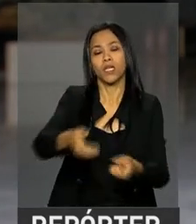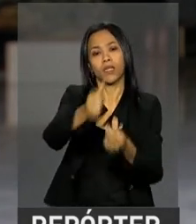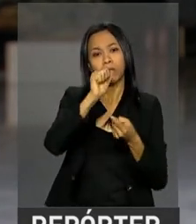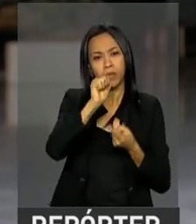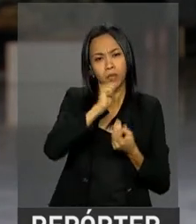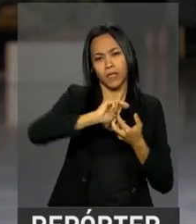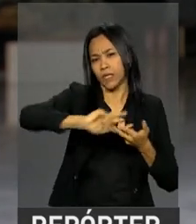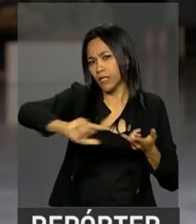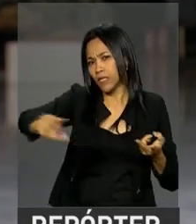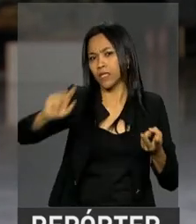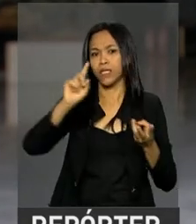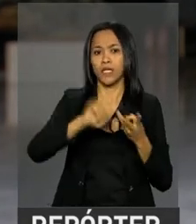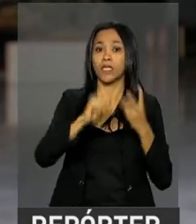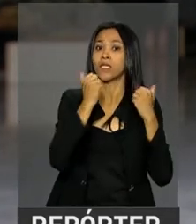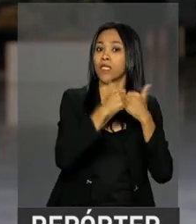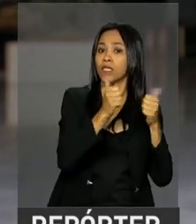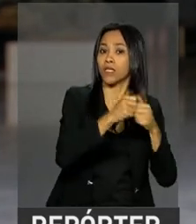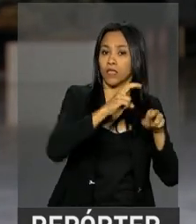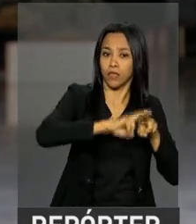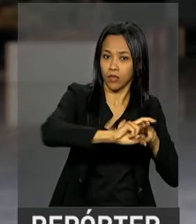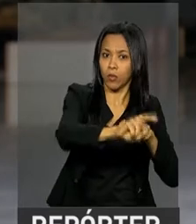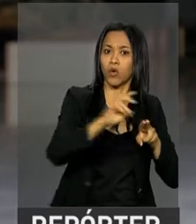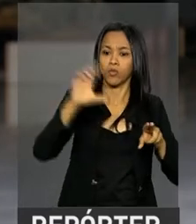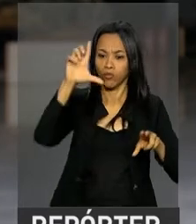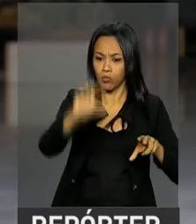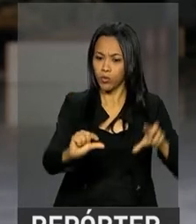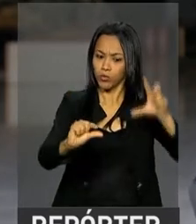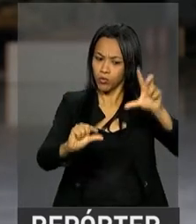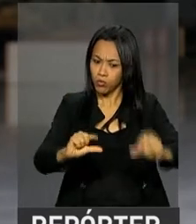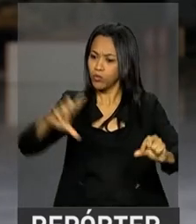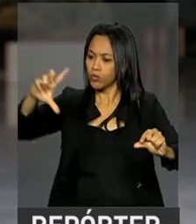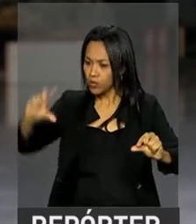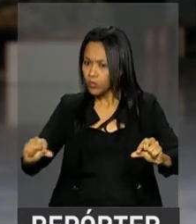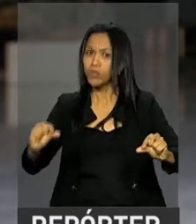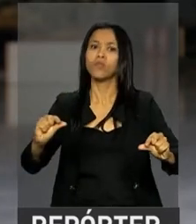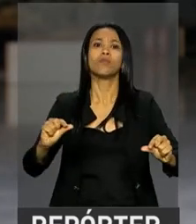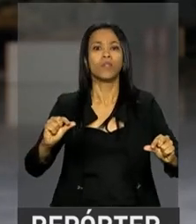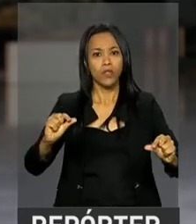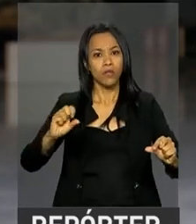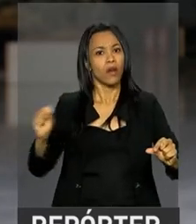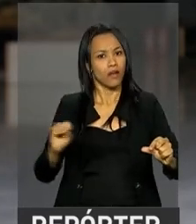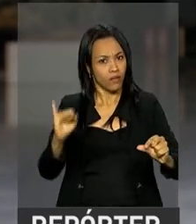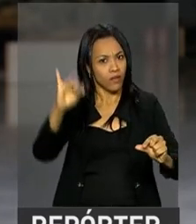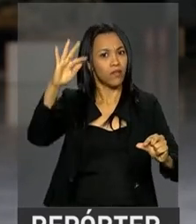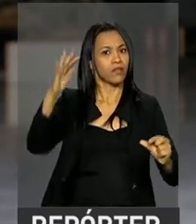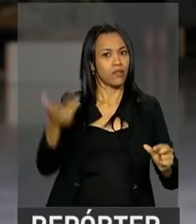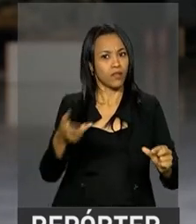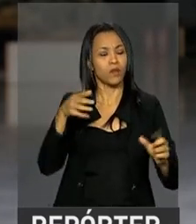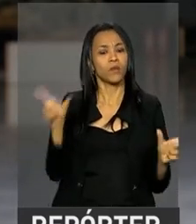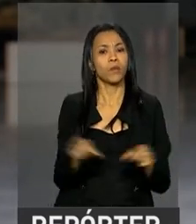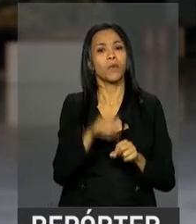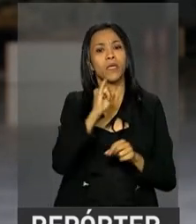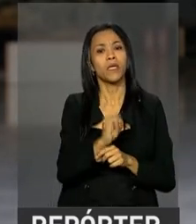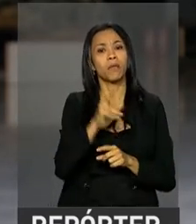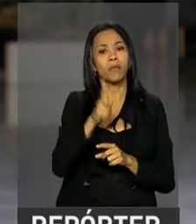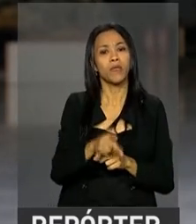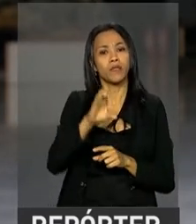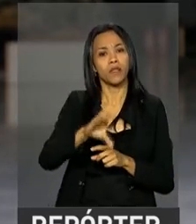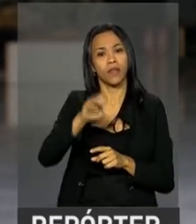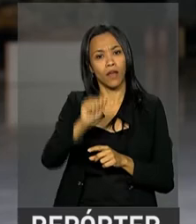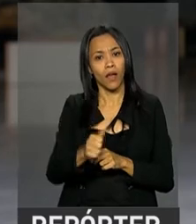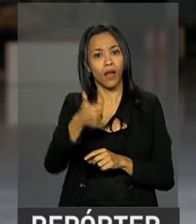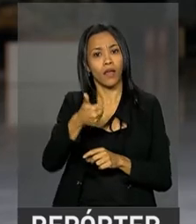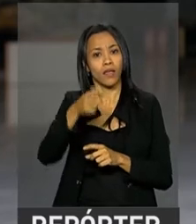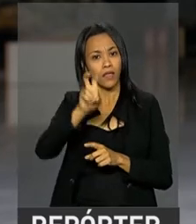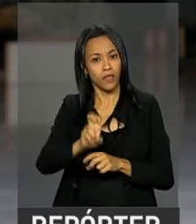transportes eles registraram queda nos preços a chamada de inflação no ipca-15 de junho por exemplo